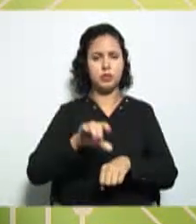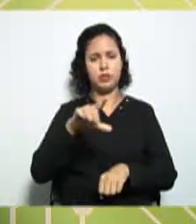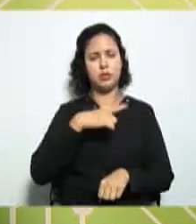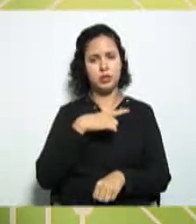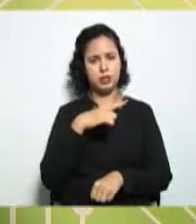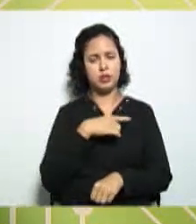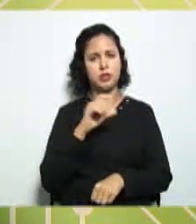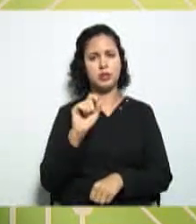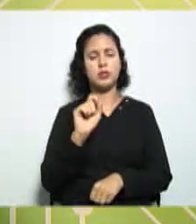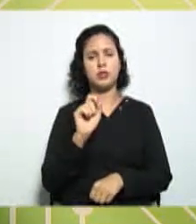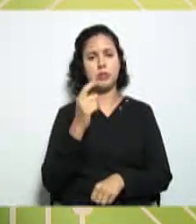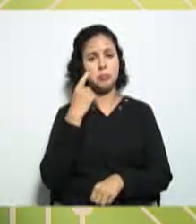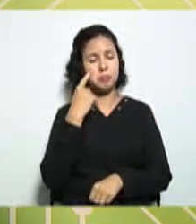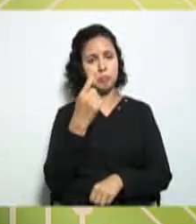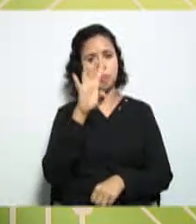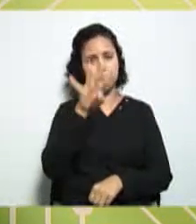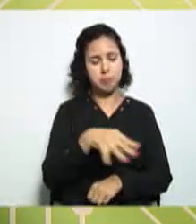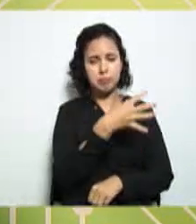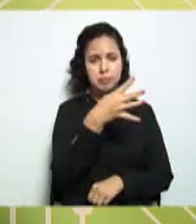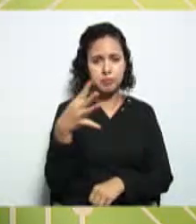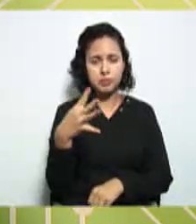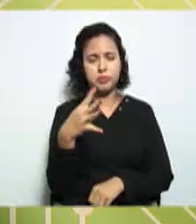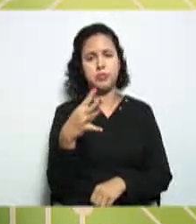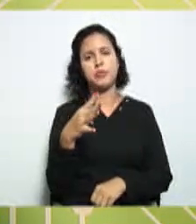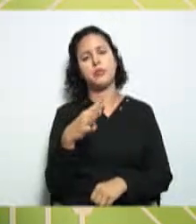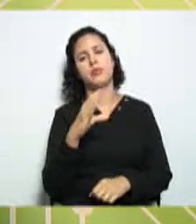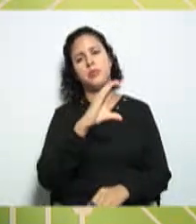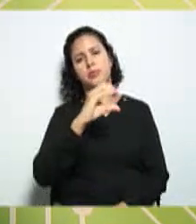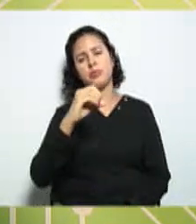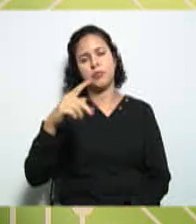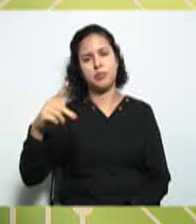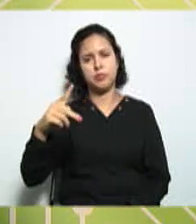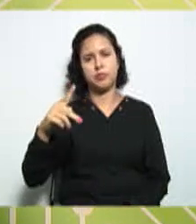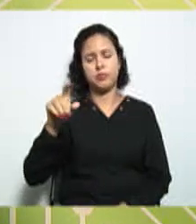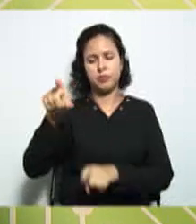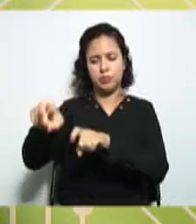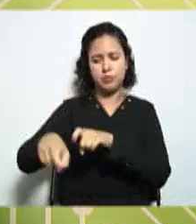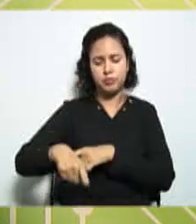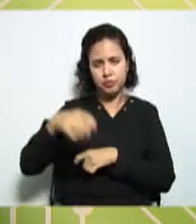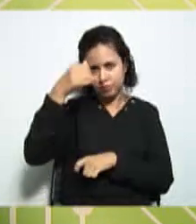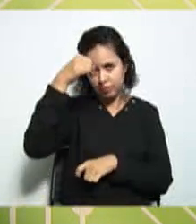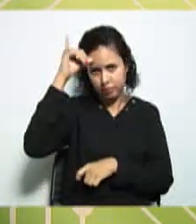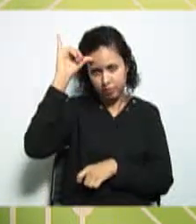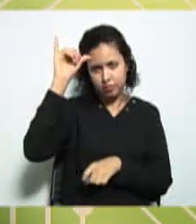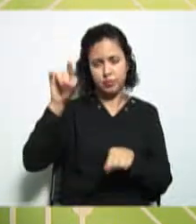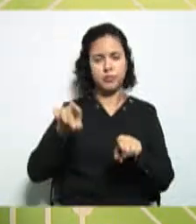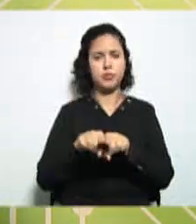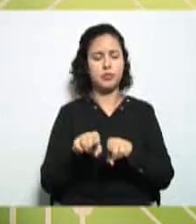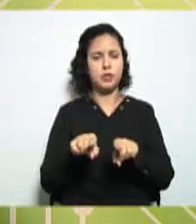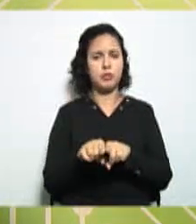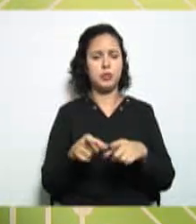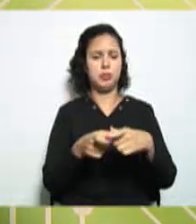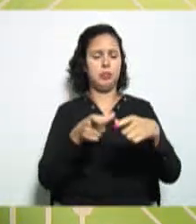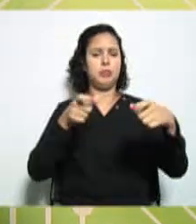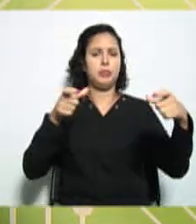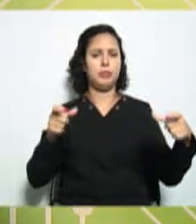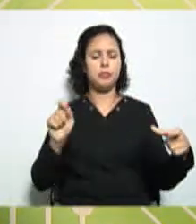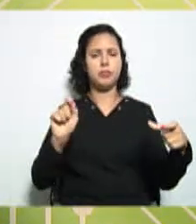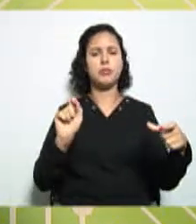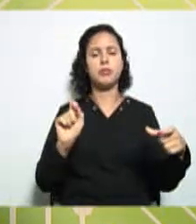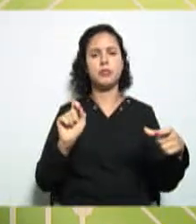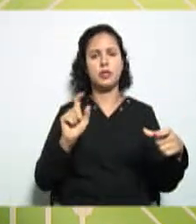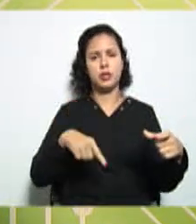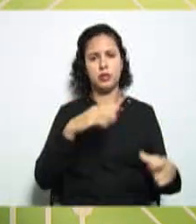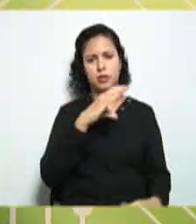para as cooperativas de agropecuária e para as cooperativas de crédito. Em crescimento, como a professora Anabela colocou, estão